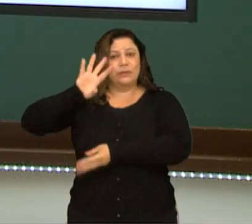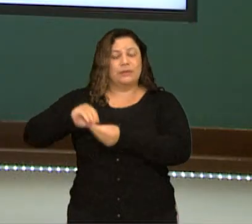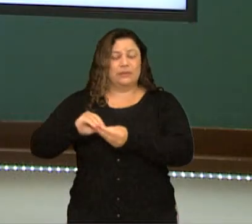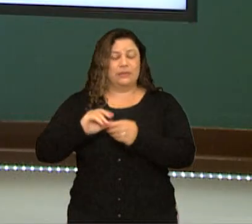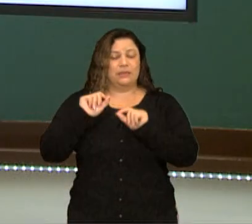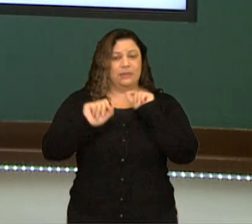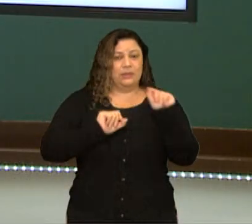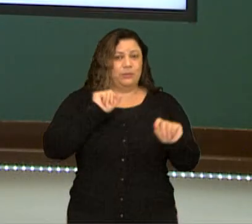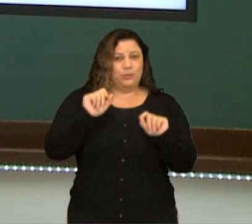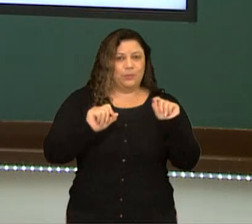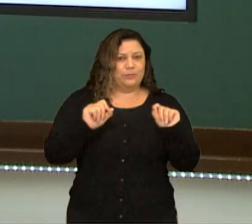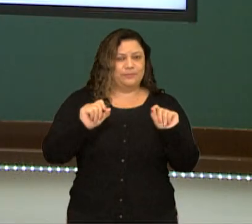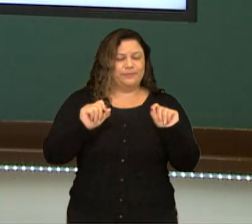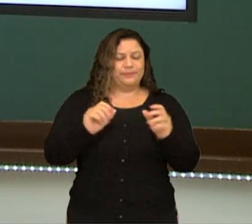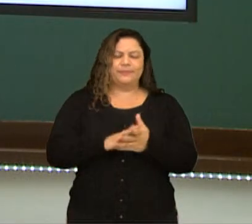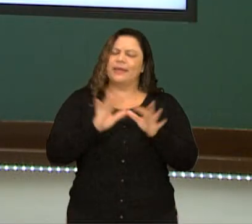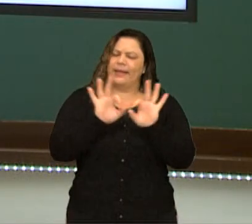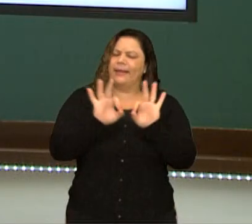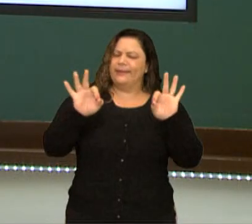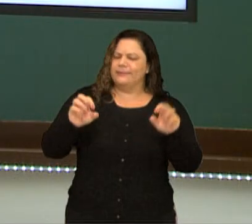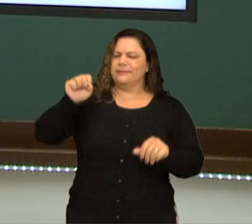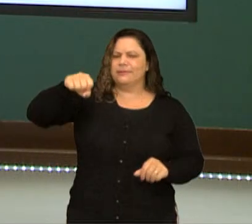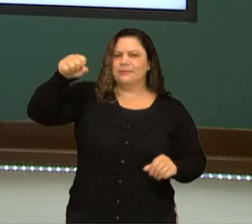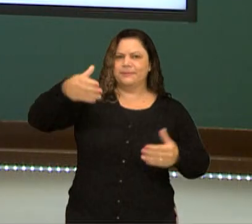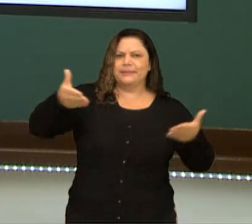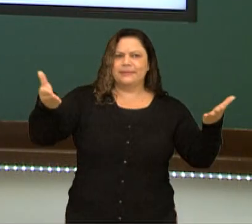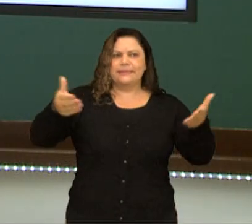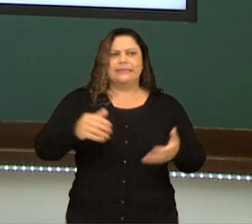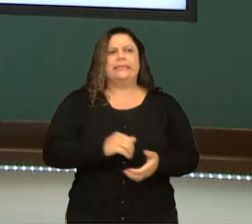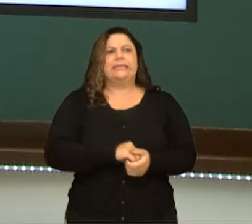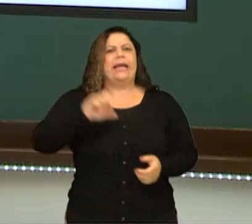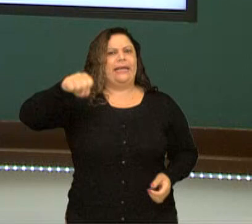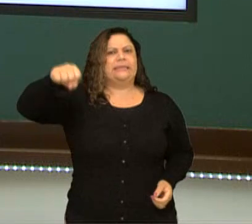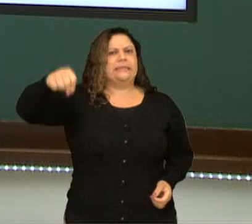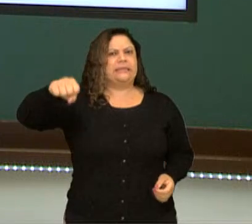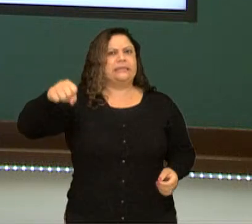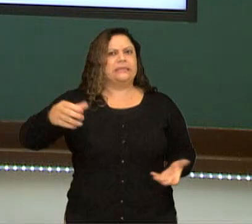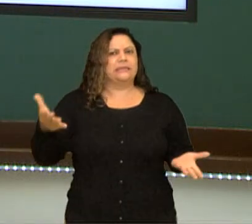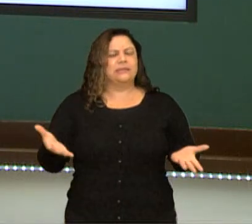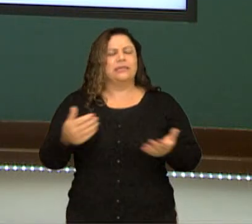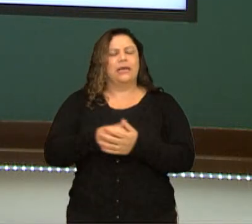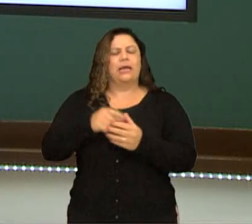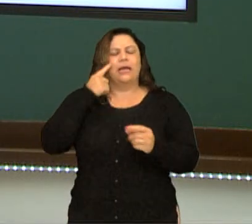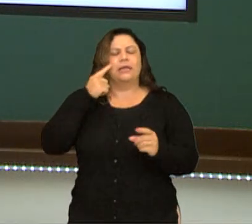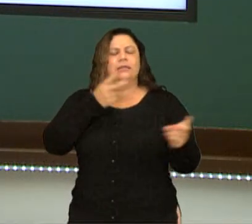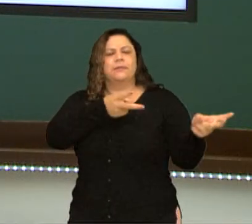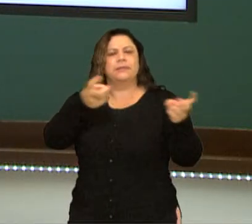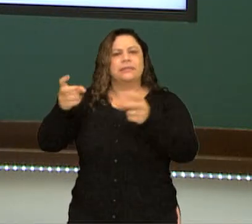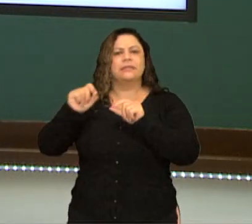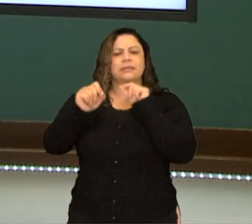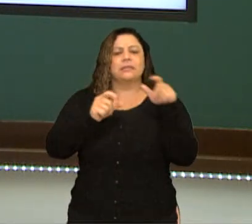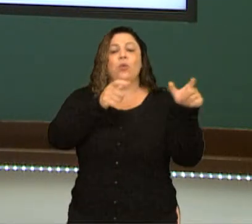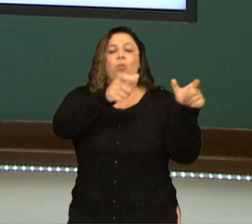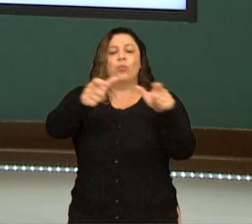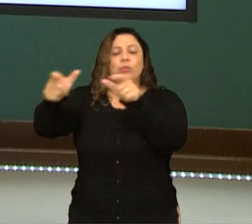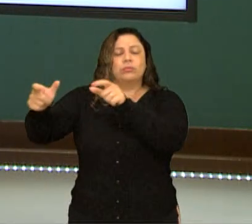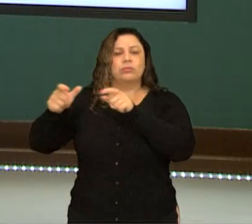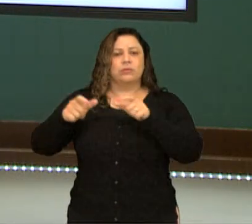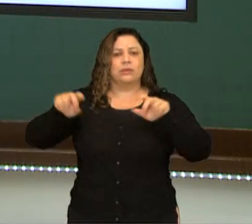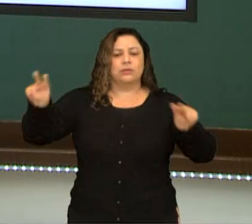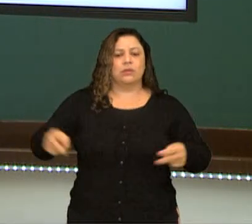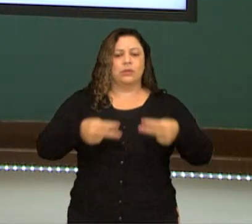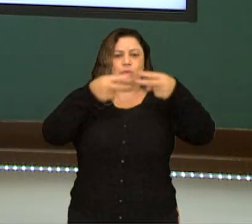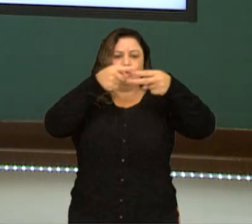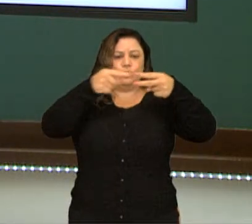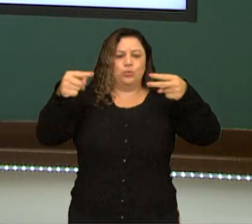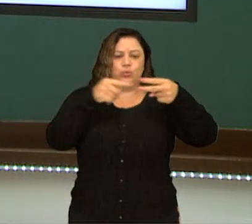é sim, sim. Temos que prestar atenção na localização da dupla